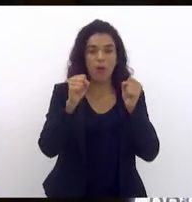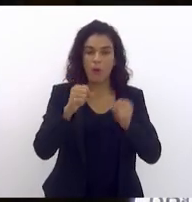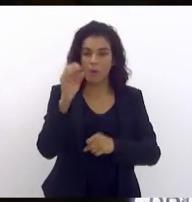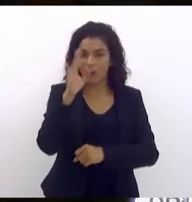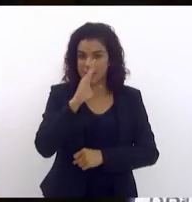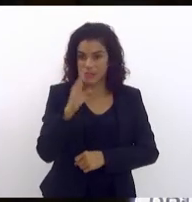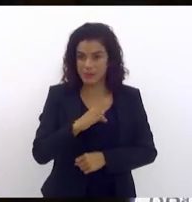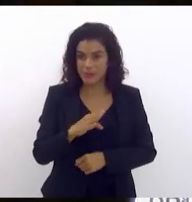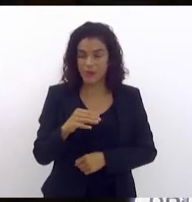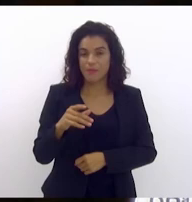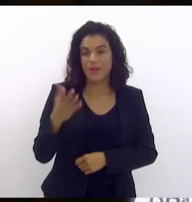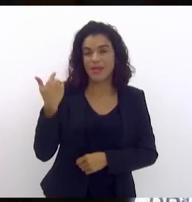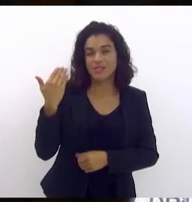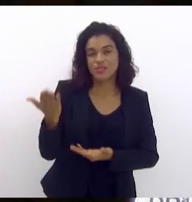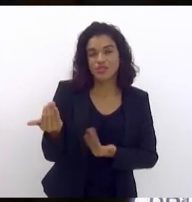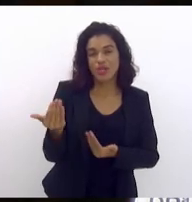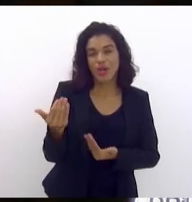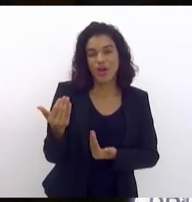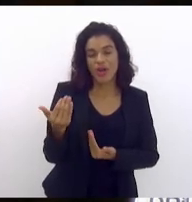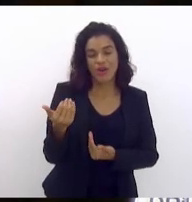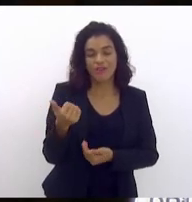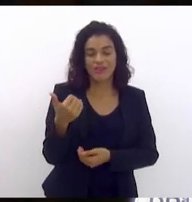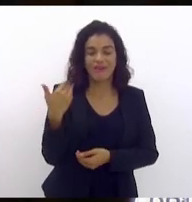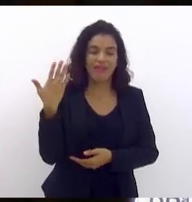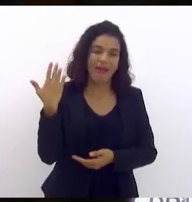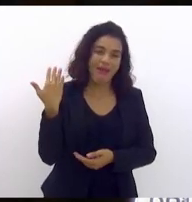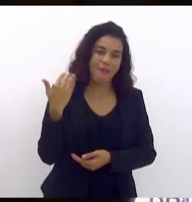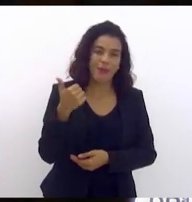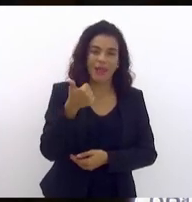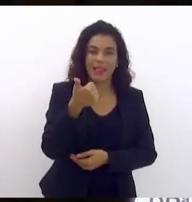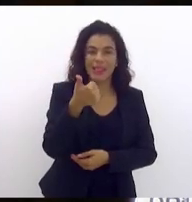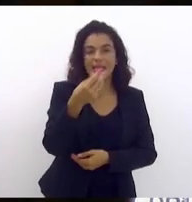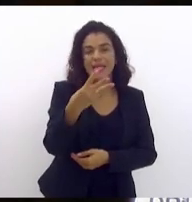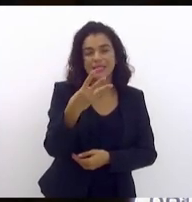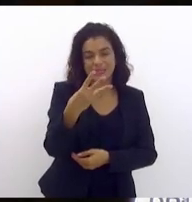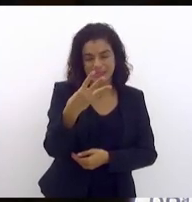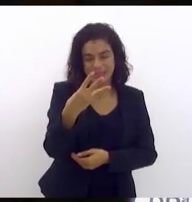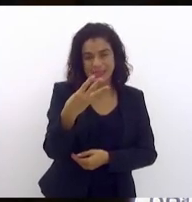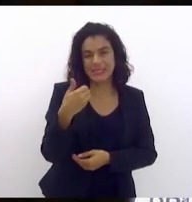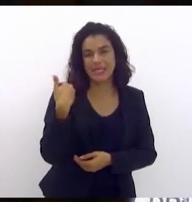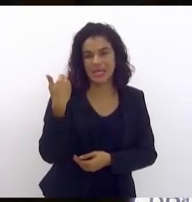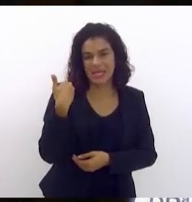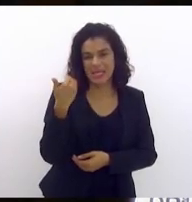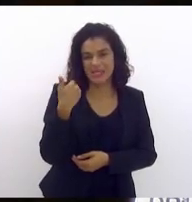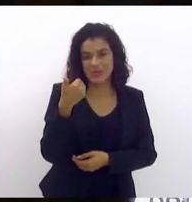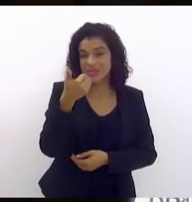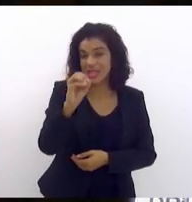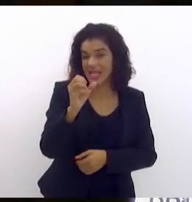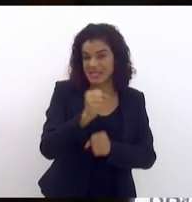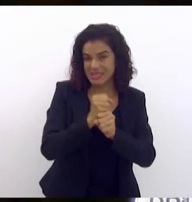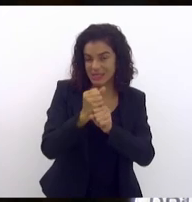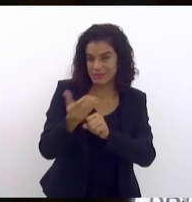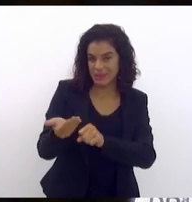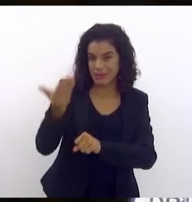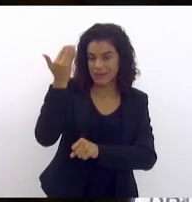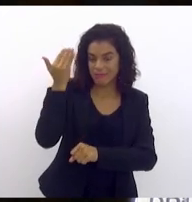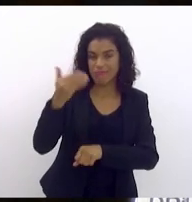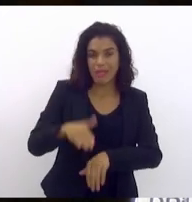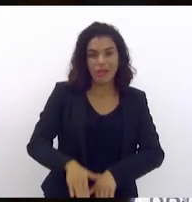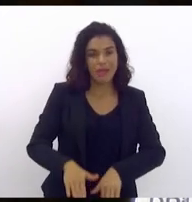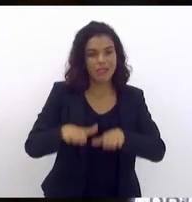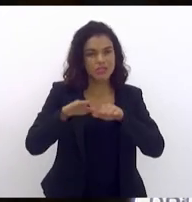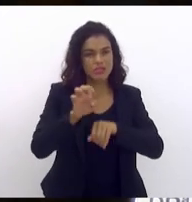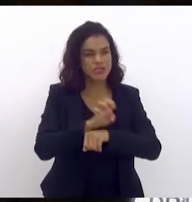tinha 13 anos há 10 anos atrás agora tá com seus 23 24 anos e cresceu no estado